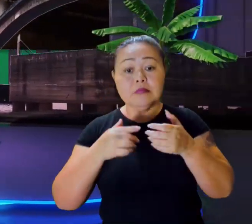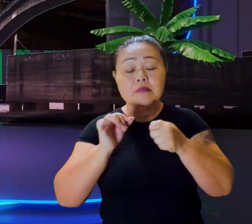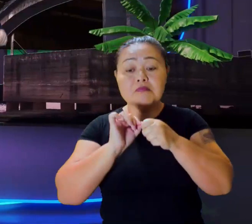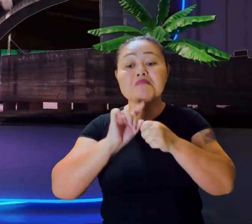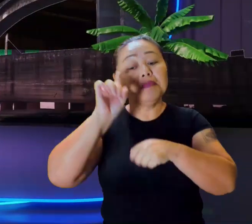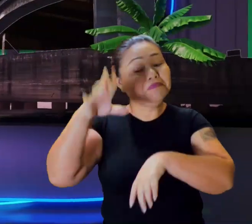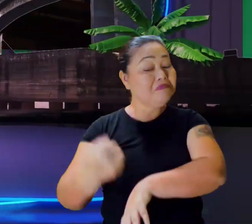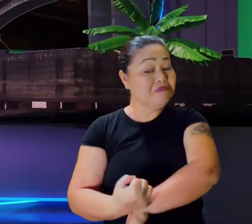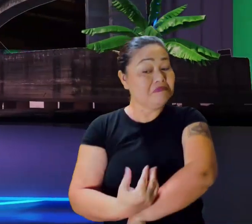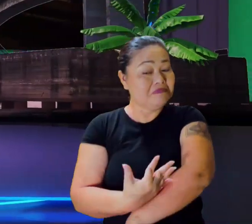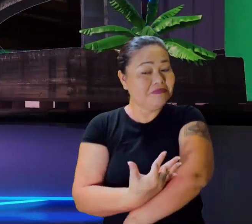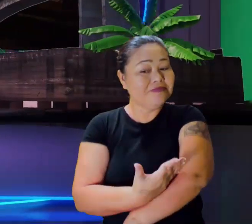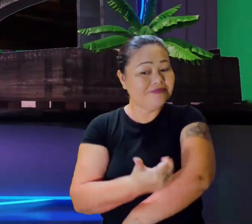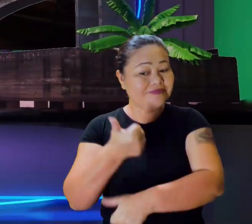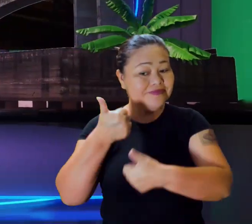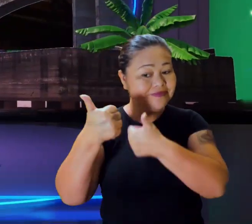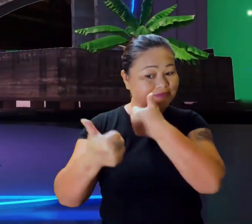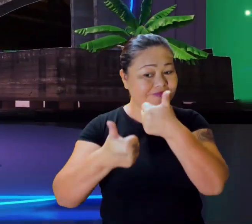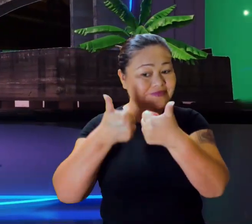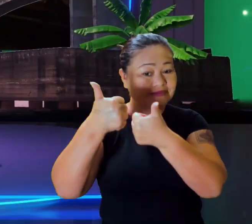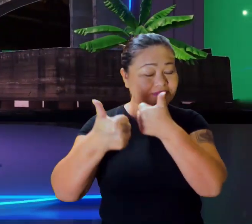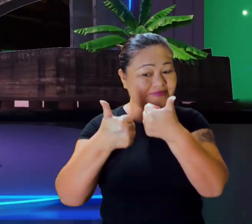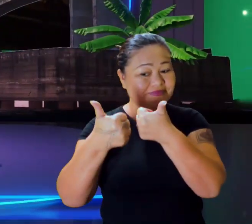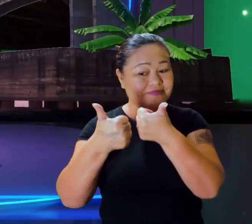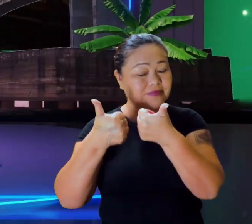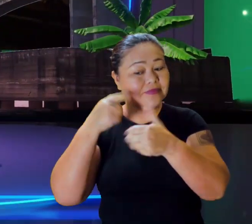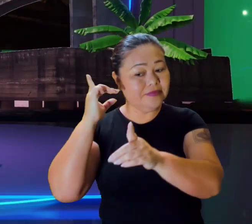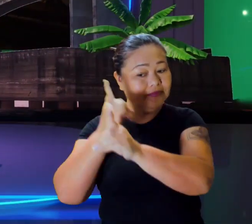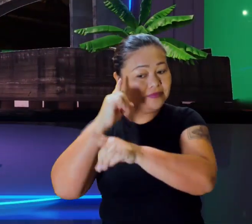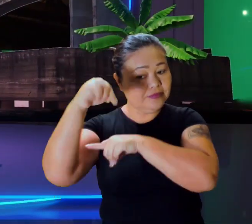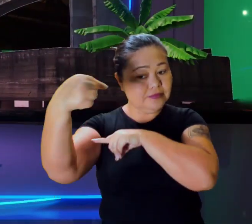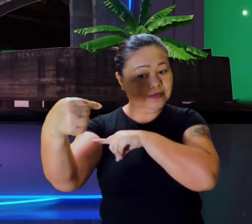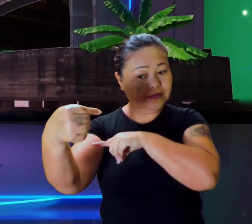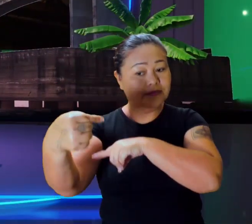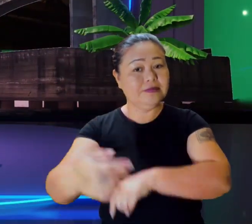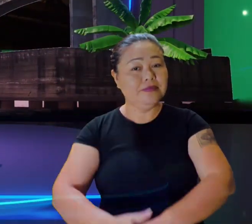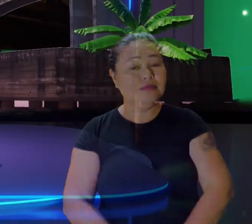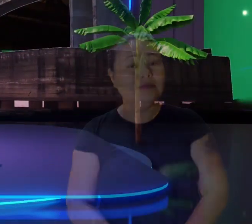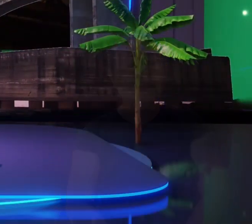e arrepiou, professor Jorge. Valeu, galera! Valeu, galera. Até a próxima.